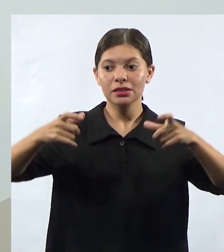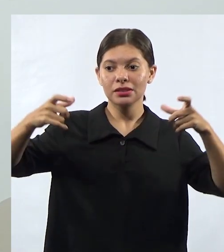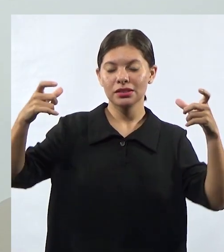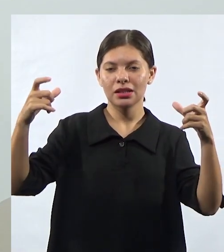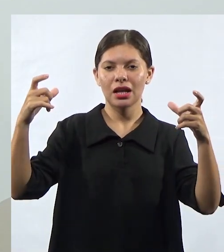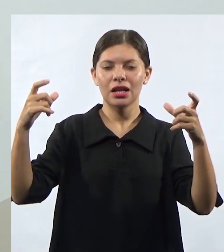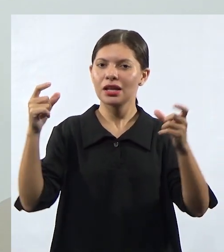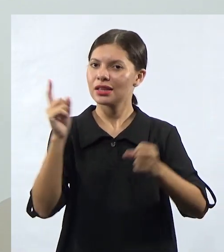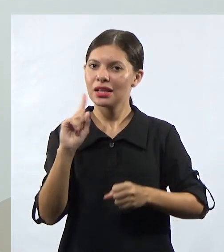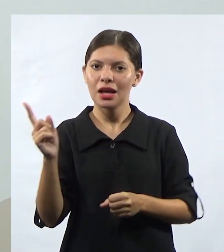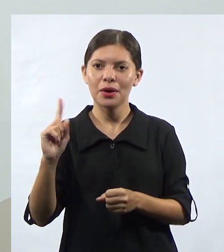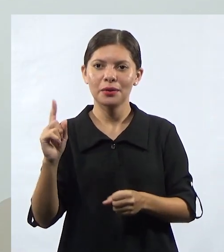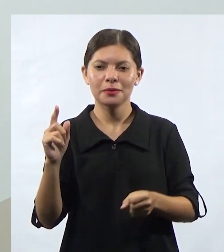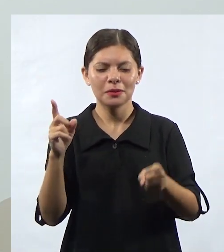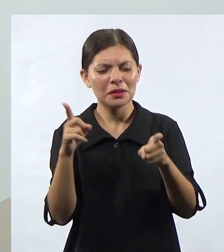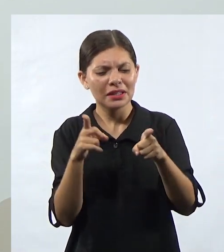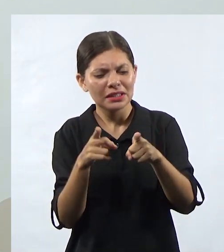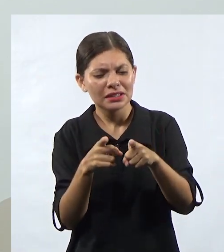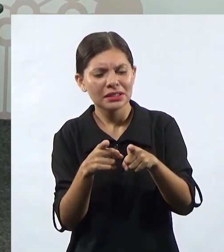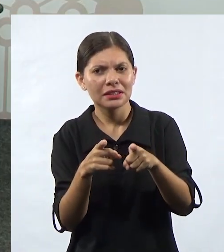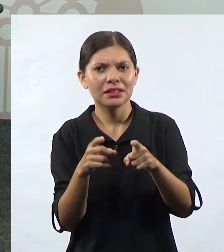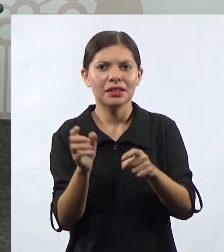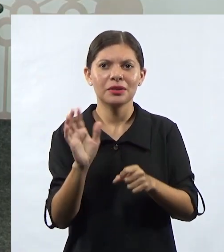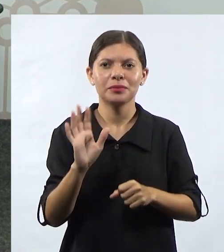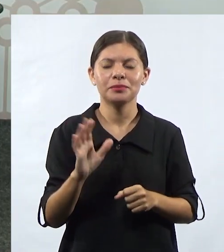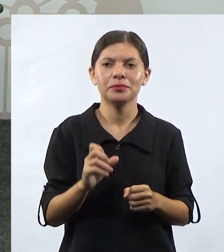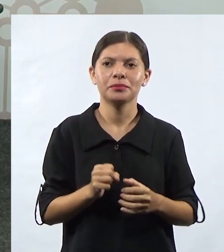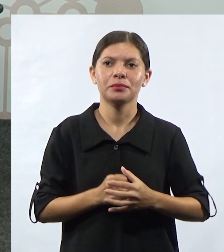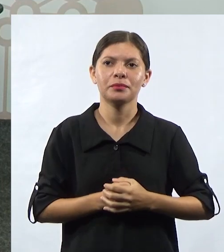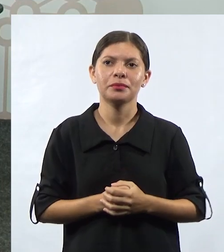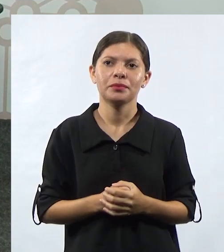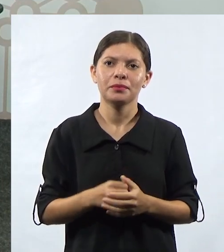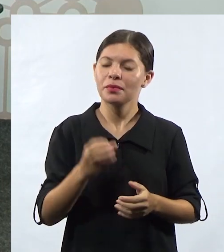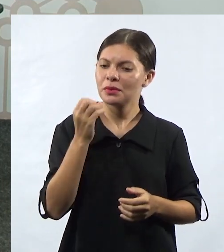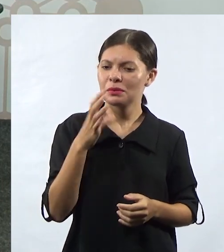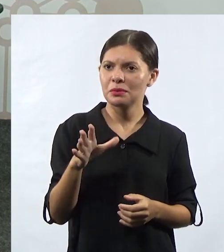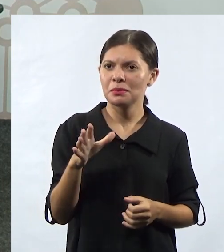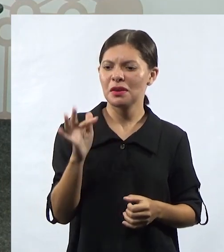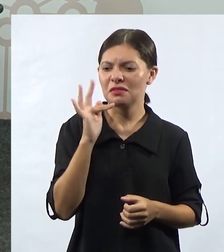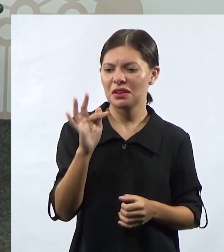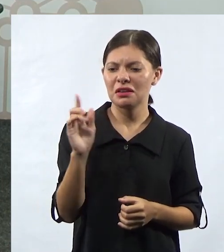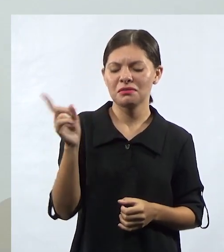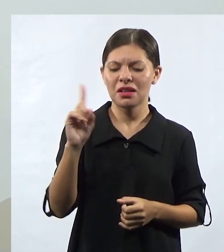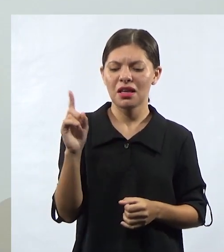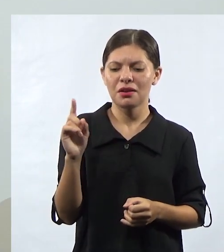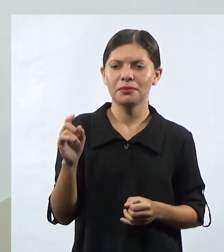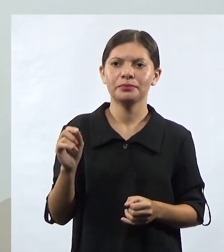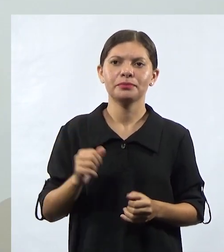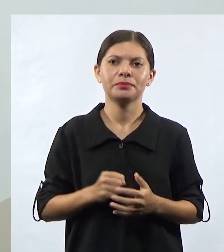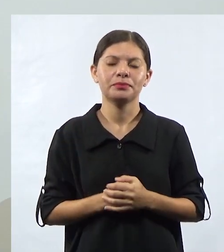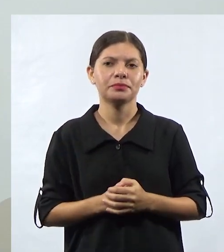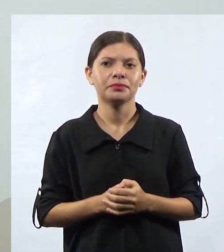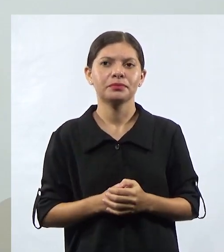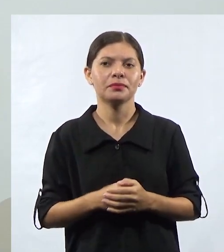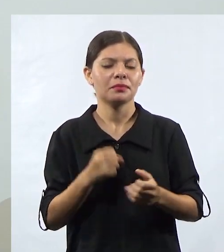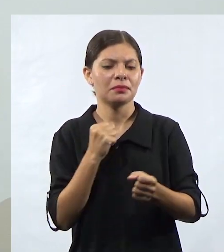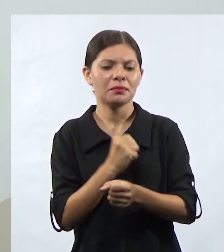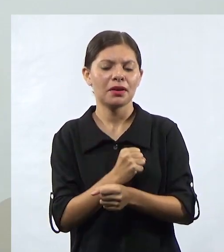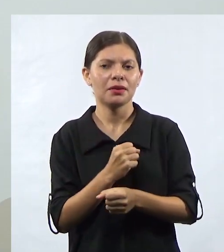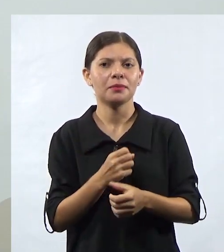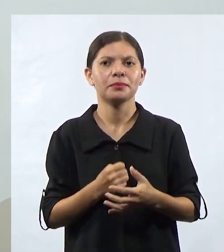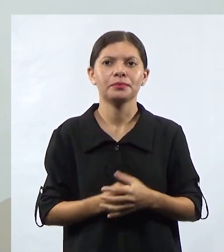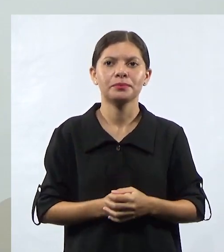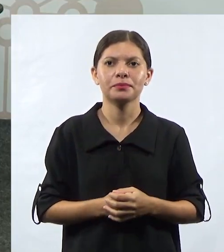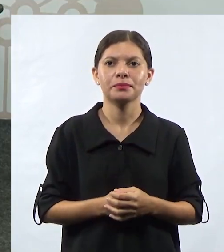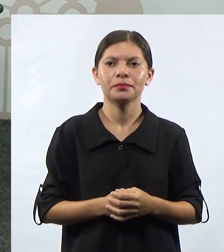não deixar restritivo, do tipo, tudo bem, Saulo, a gente já falou, não precisa falar mais, tá, Saulo? Agora a gente vai passar para outra pergunta. Gente, e agora? E agora? E agora